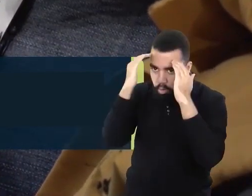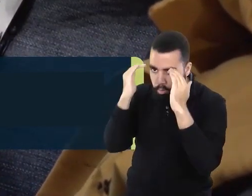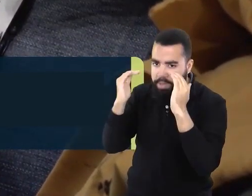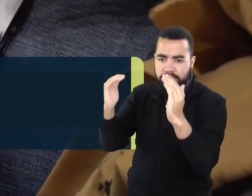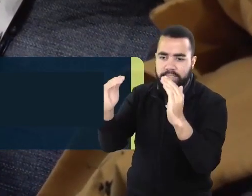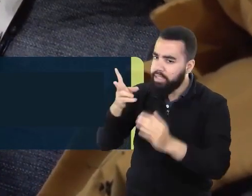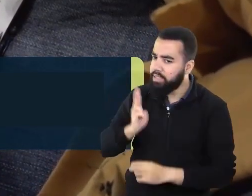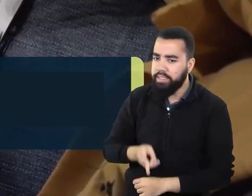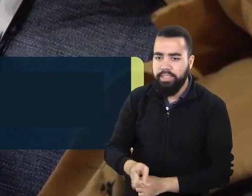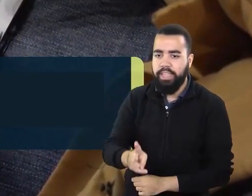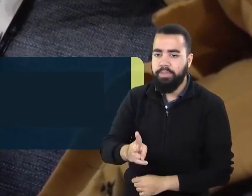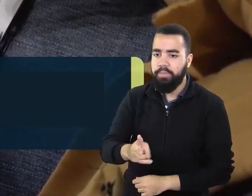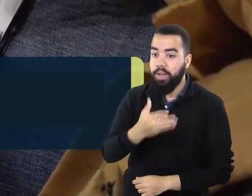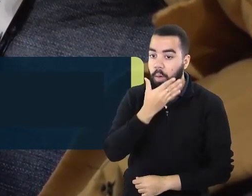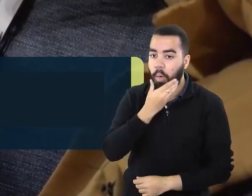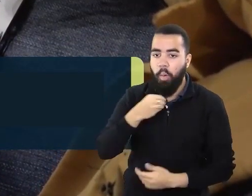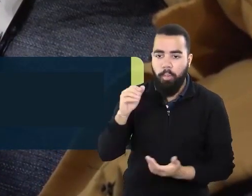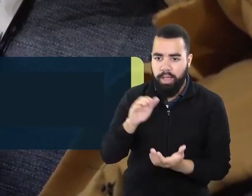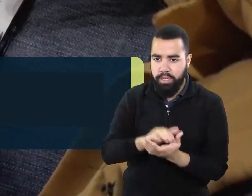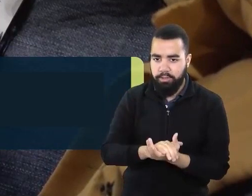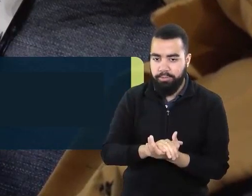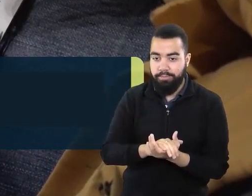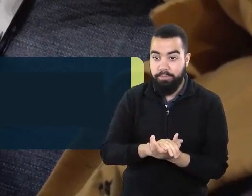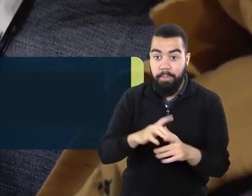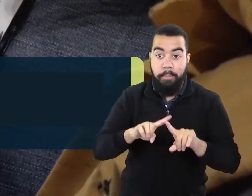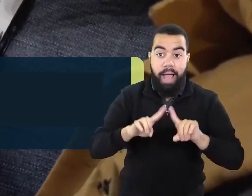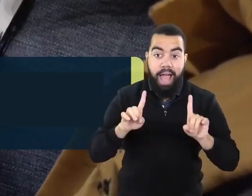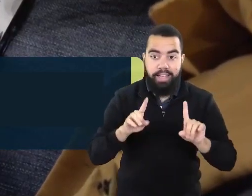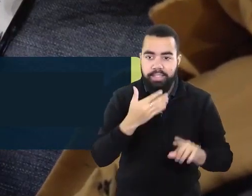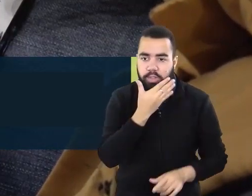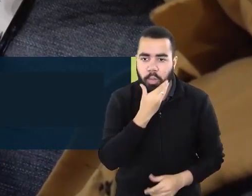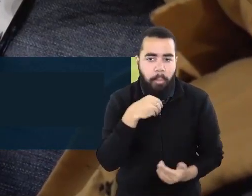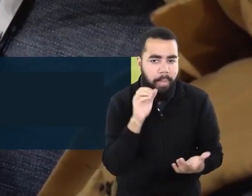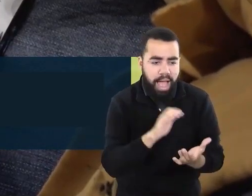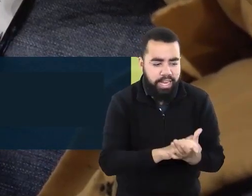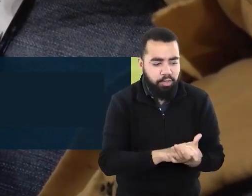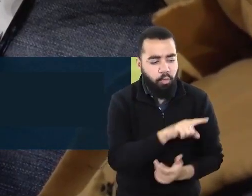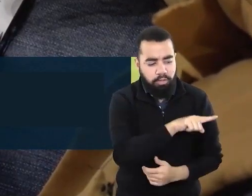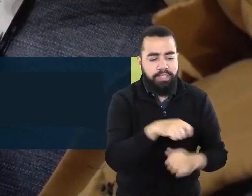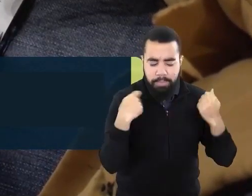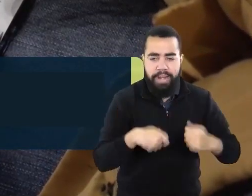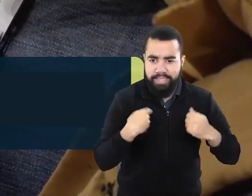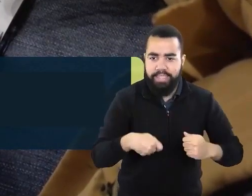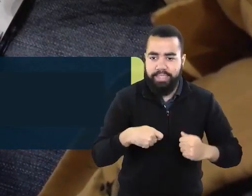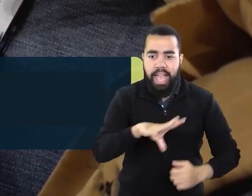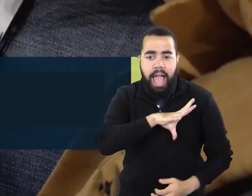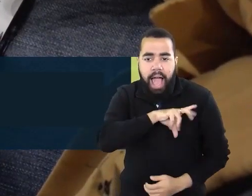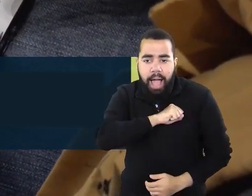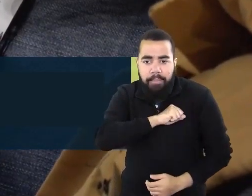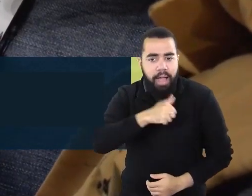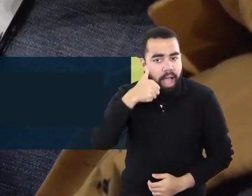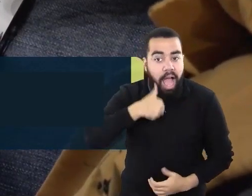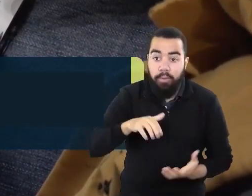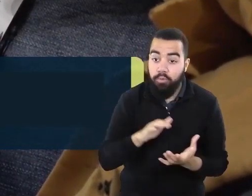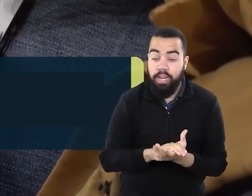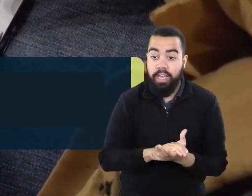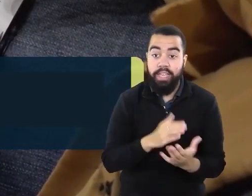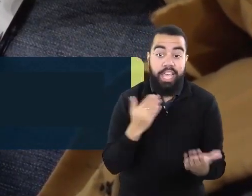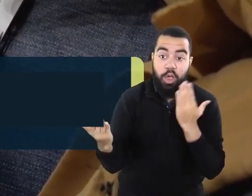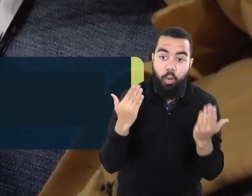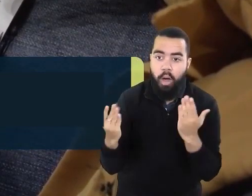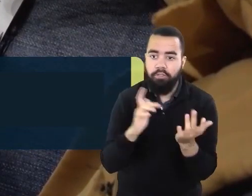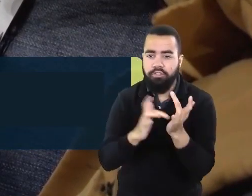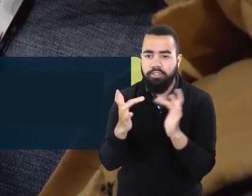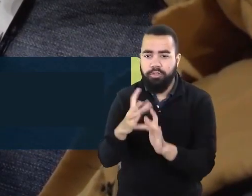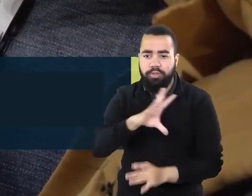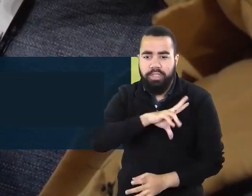seu marido. Maridos, amai vossa mulher como também Cristo amou a igreja e a si mesmo se entregou